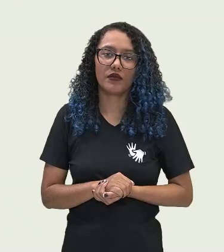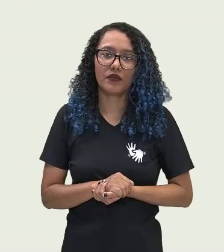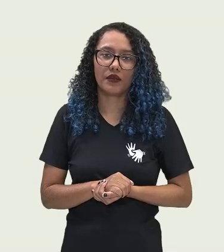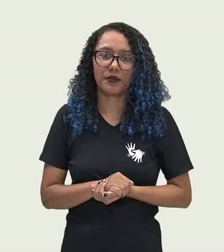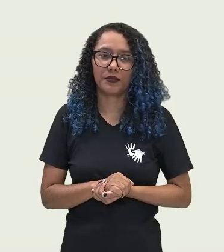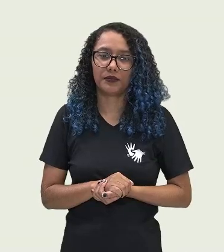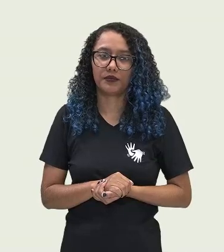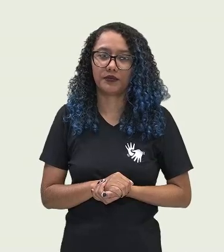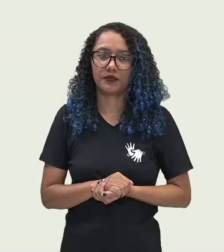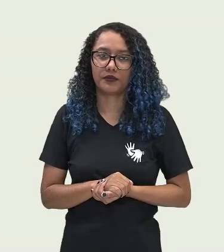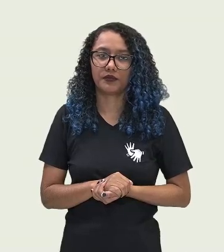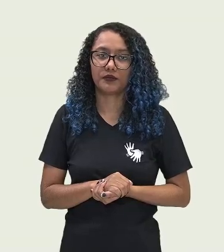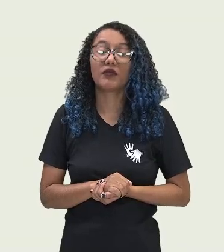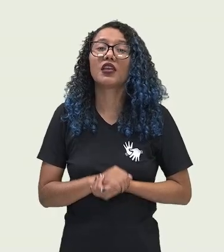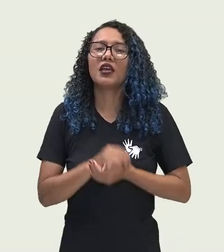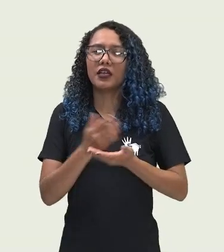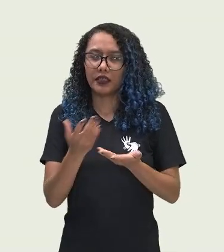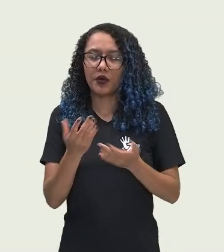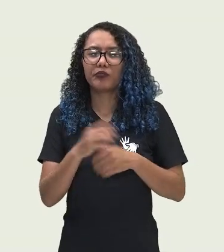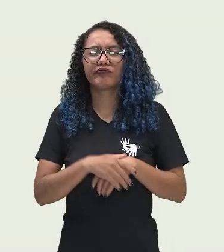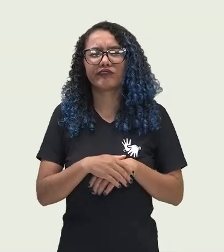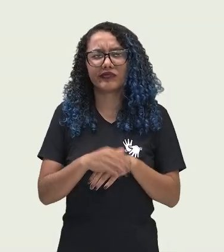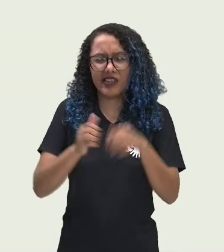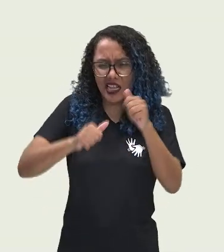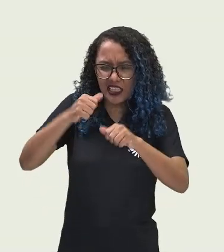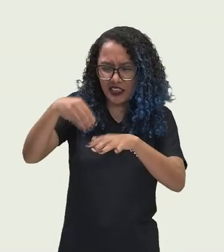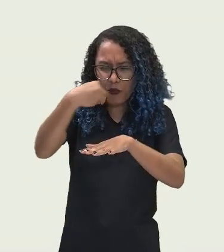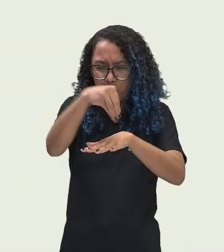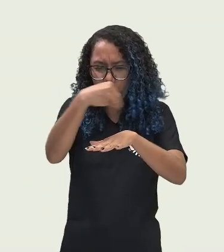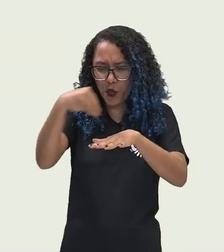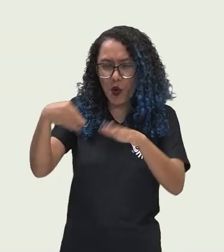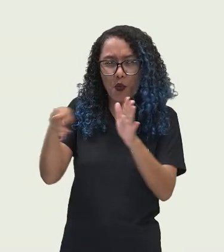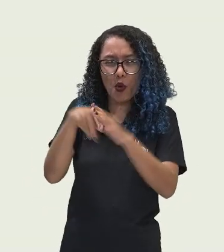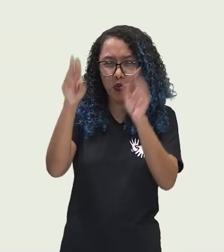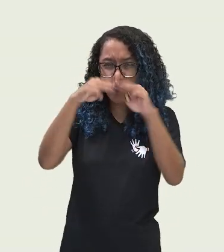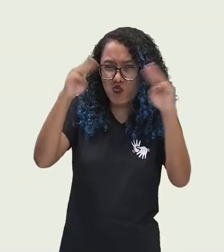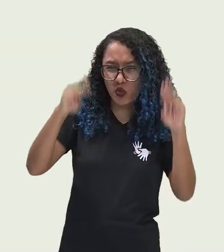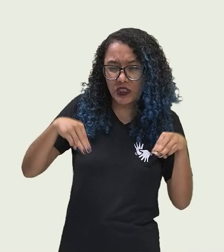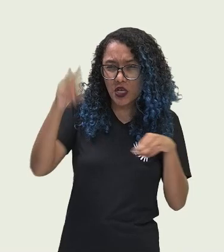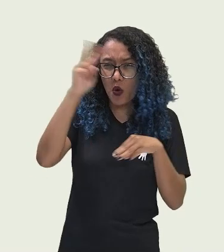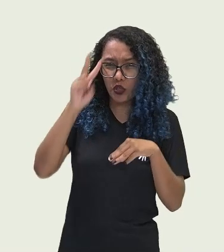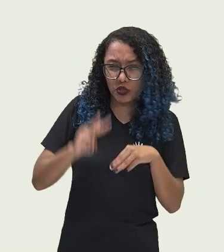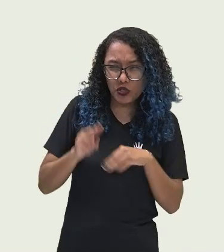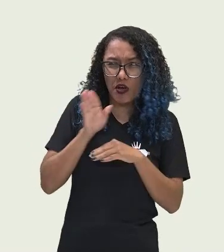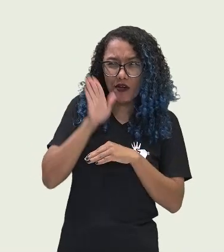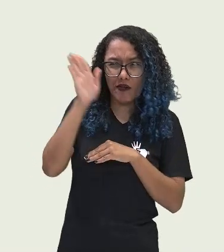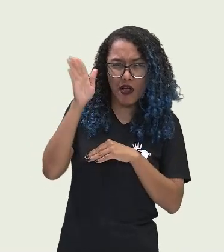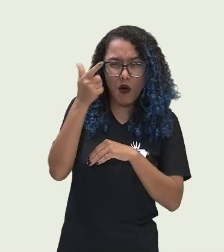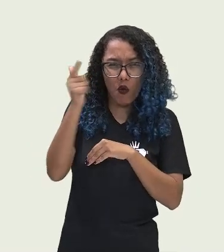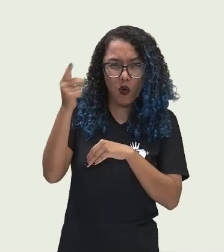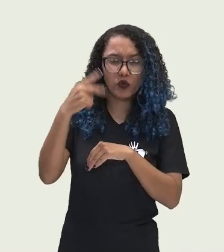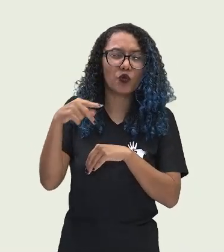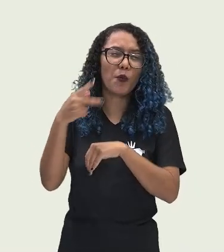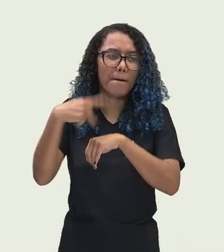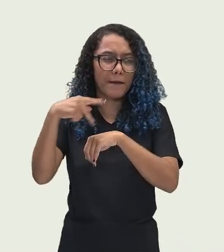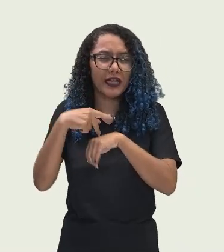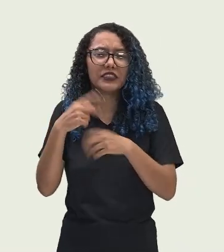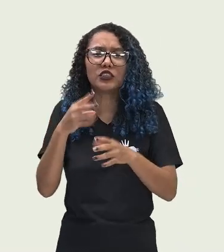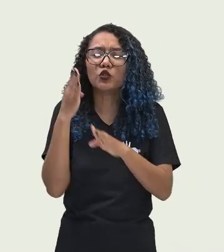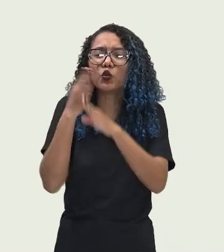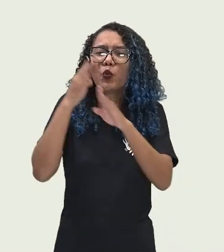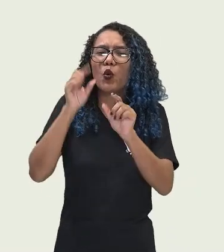sobrevivência ao analisar fósseis do Museu de História Natural de Harvard cientistas Descobriram que o homoerectus